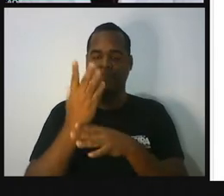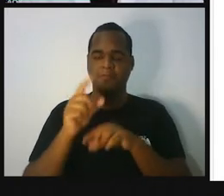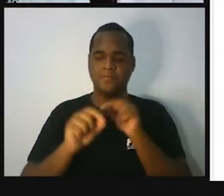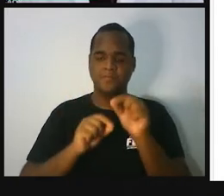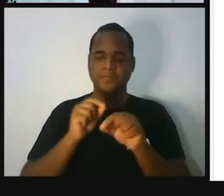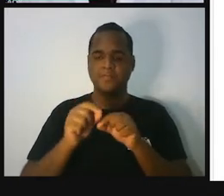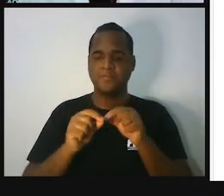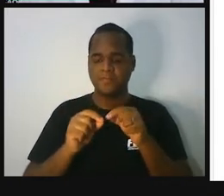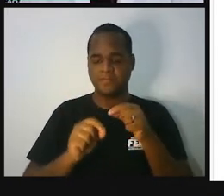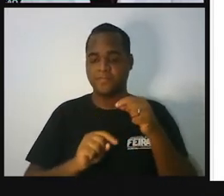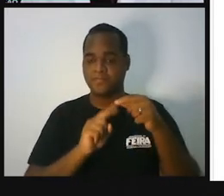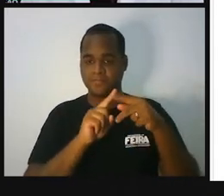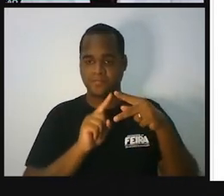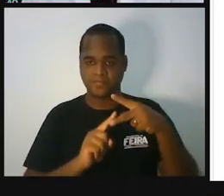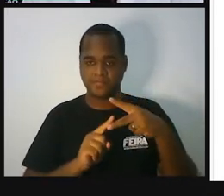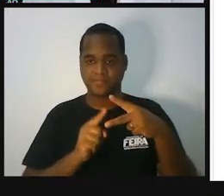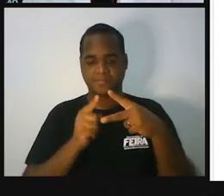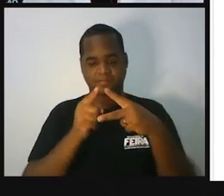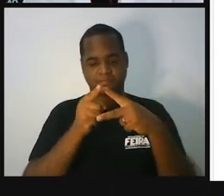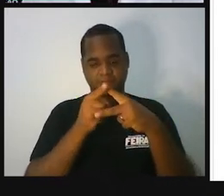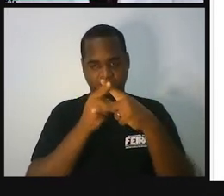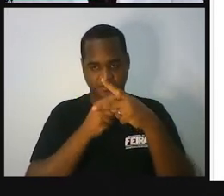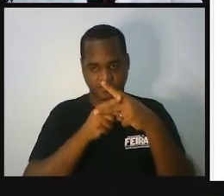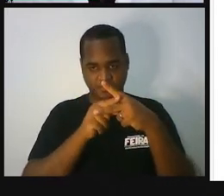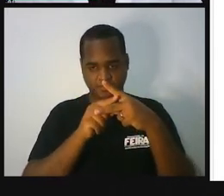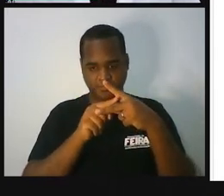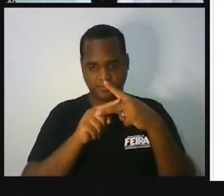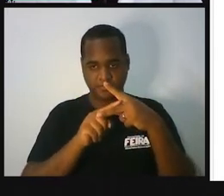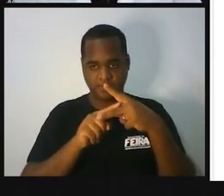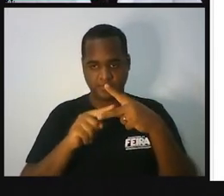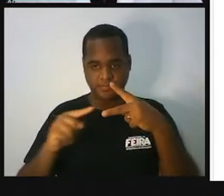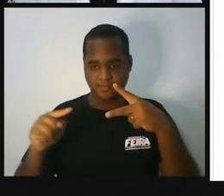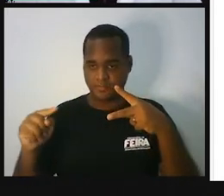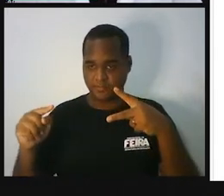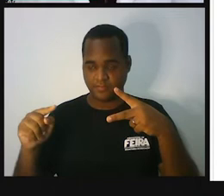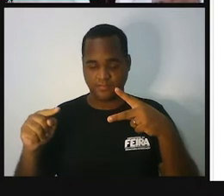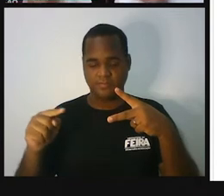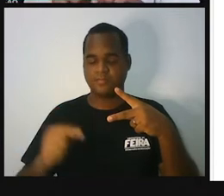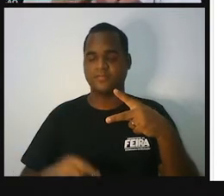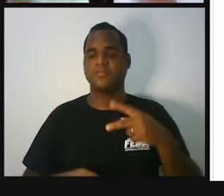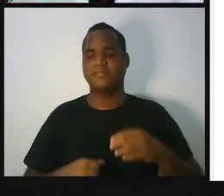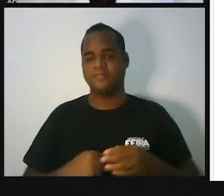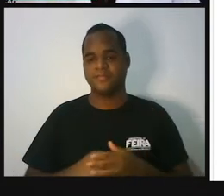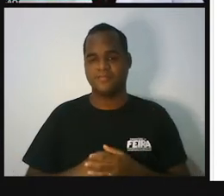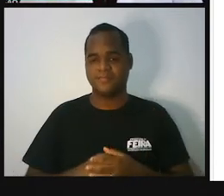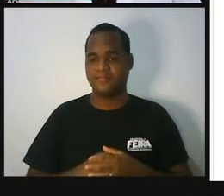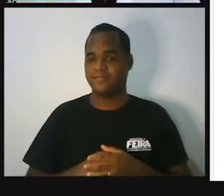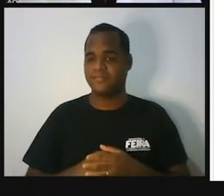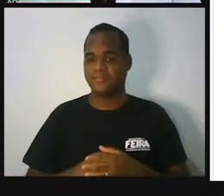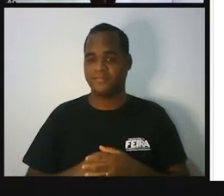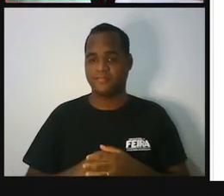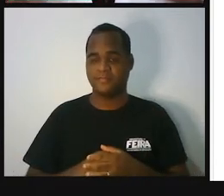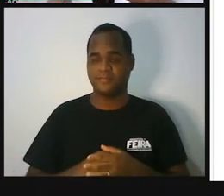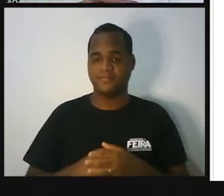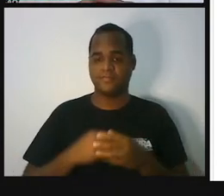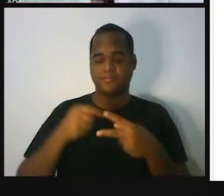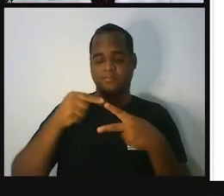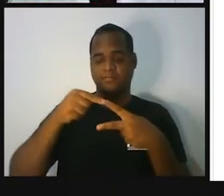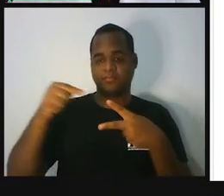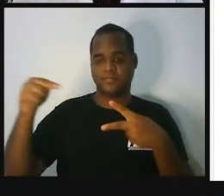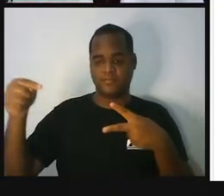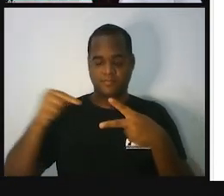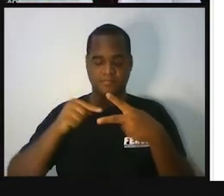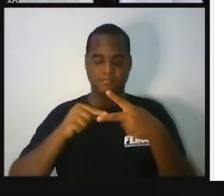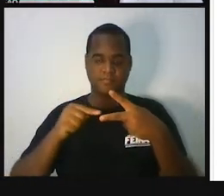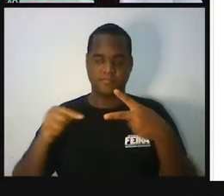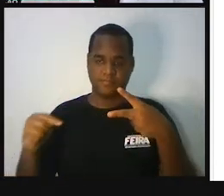e por duas semi-retas as ruas em retas e essa semi-retas estão